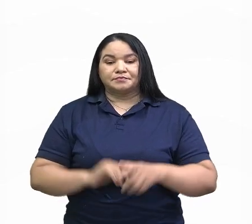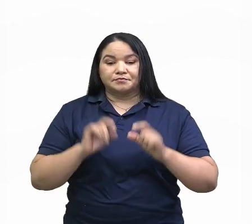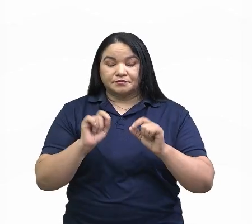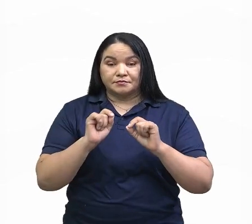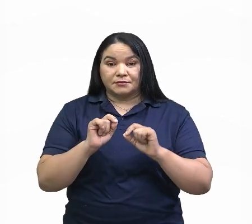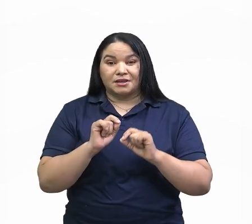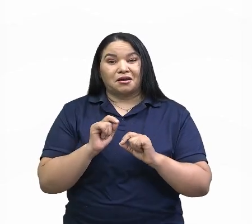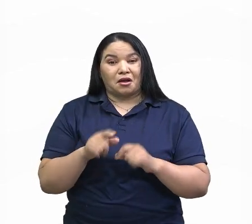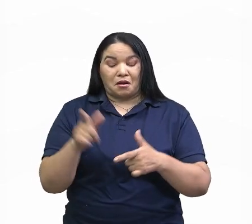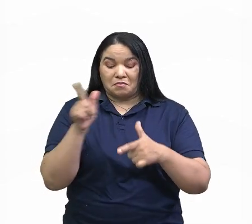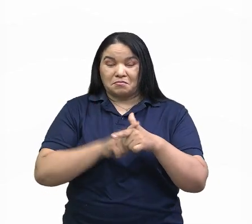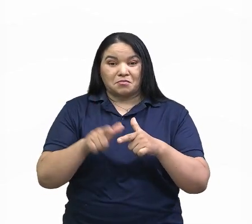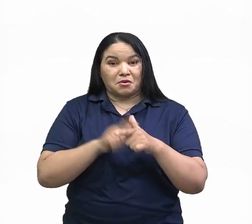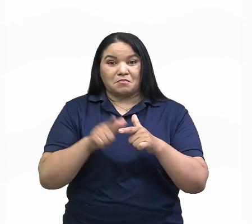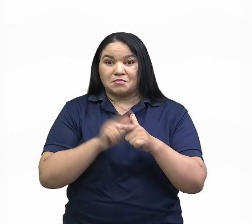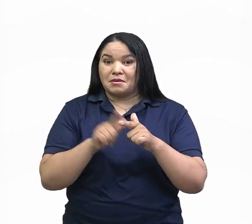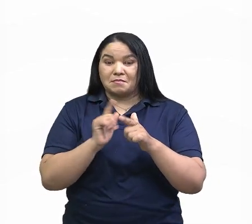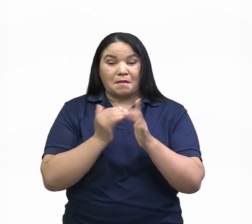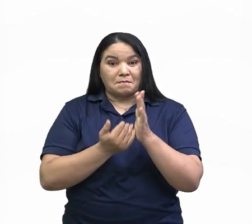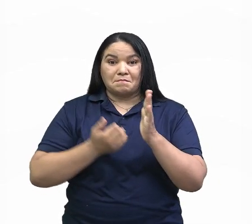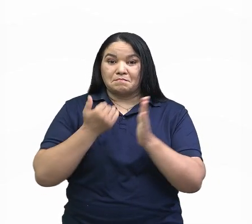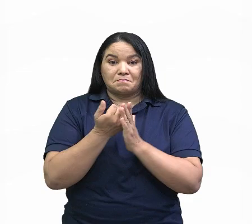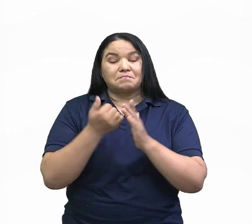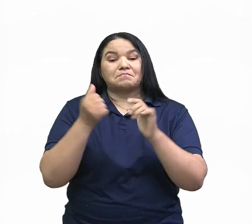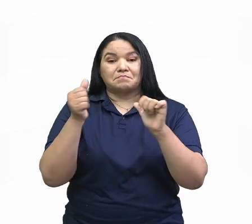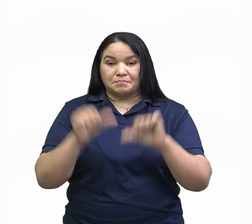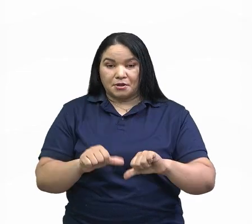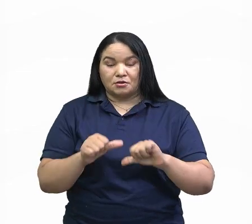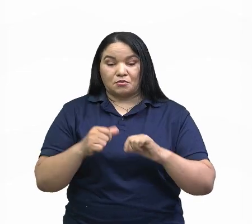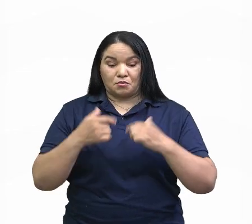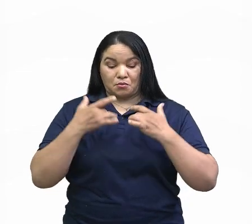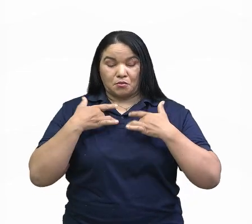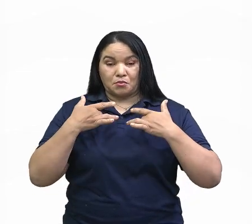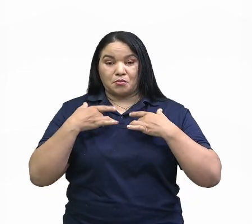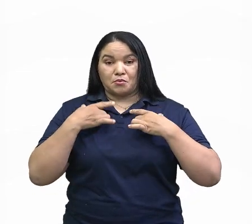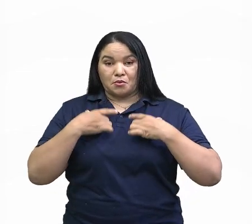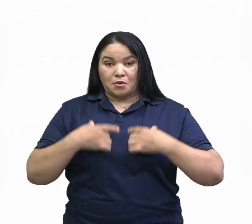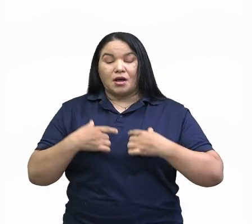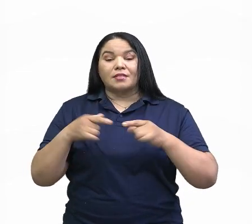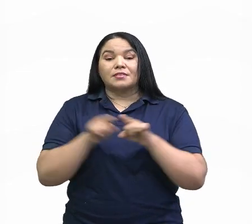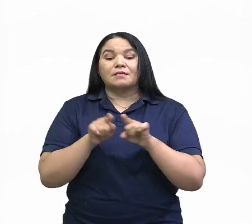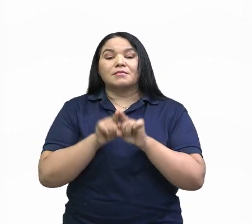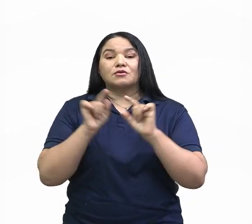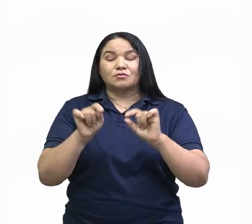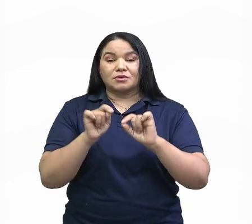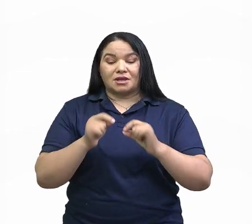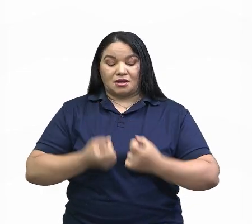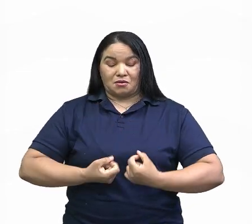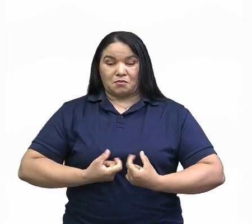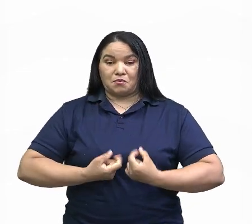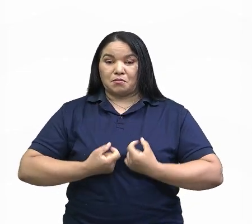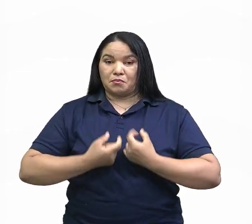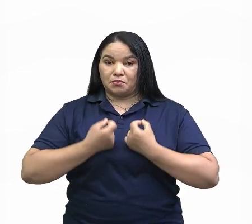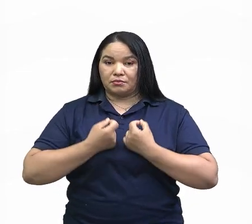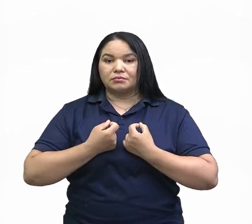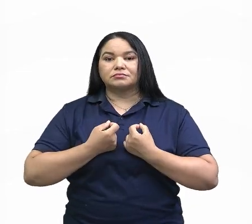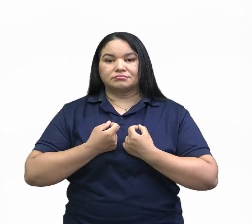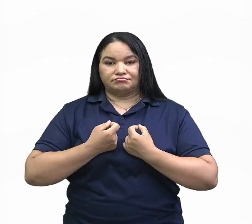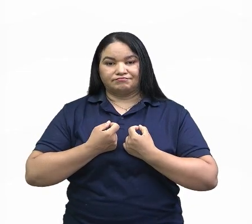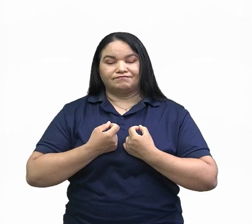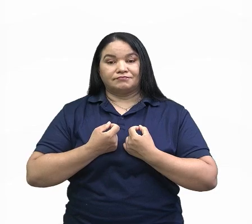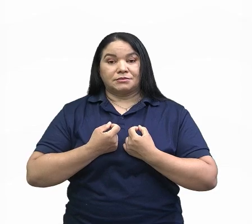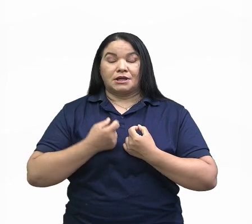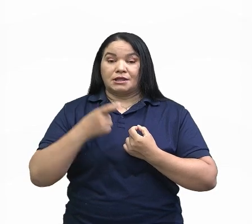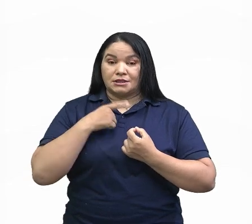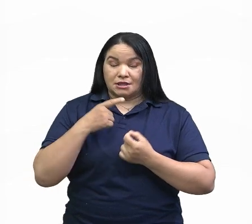enfisema pulmonar e algumas formas de câncer, né? Então a gente viu anteriormente ali aquelas formas menos severas,